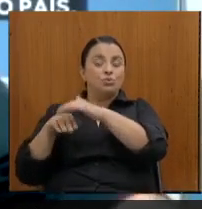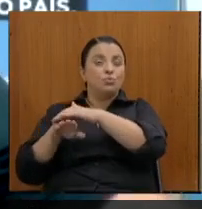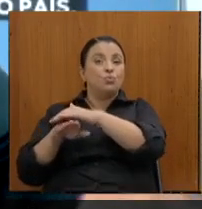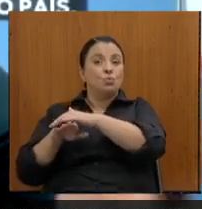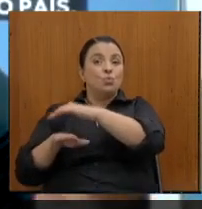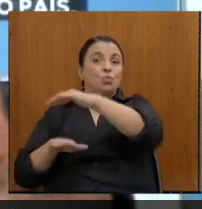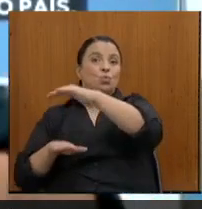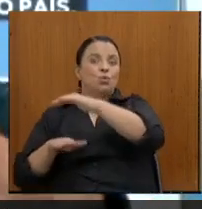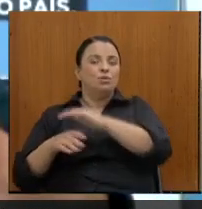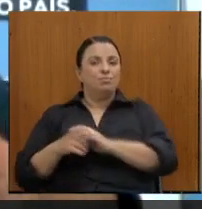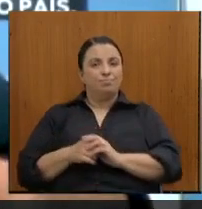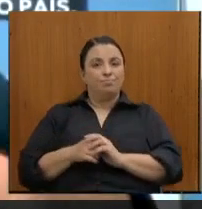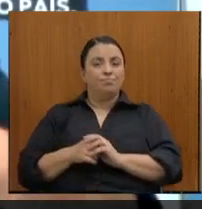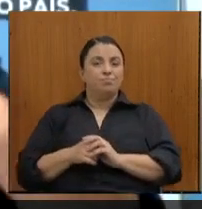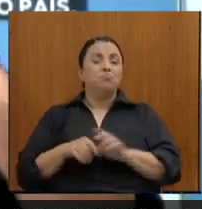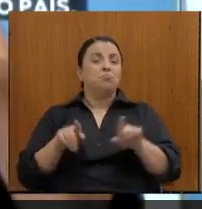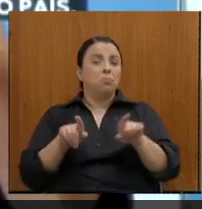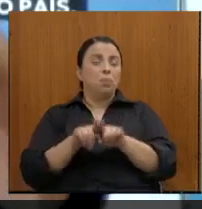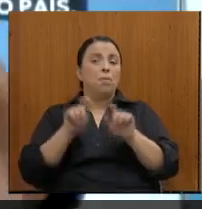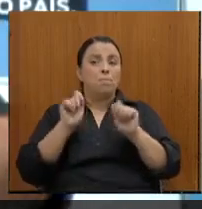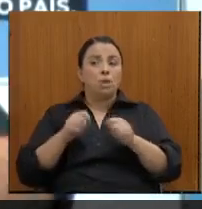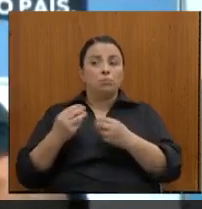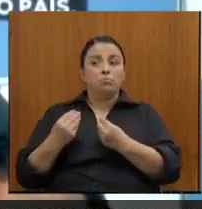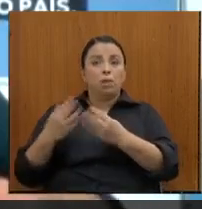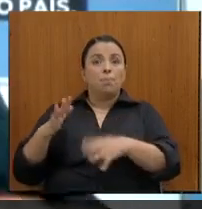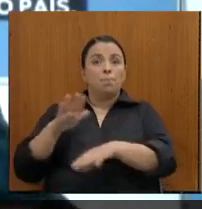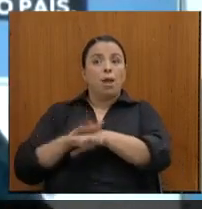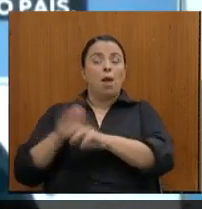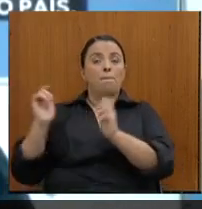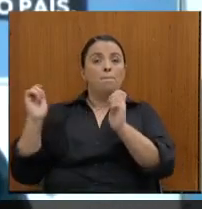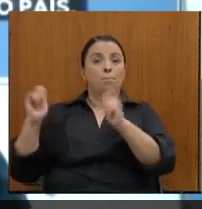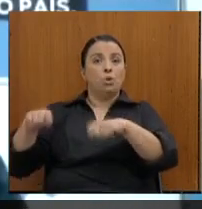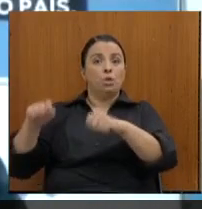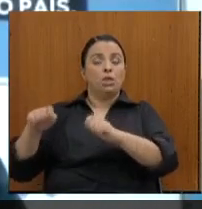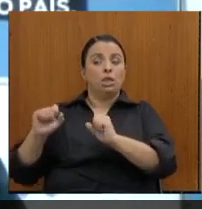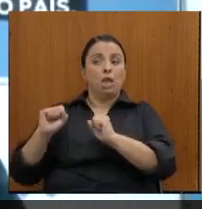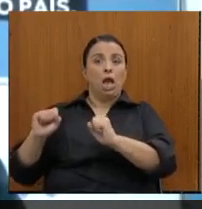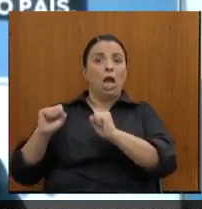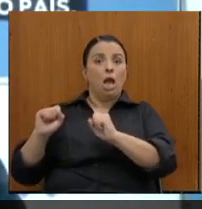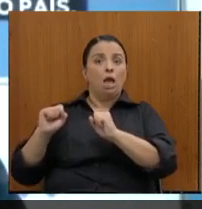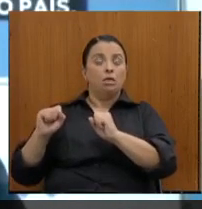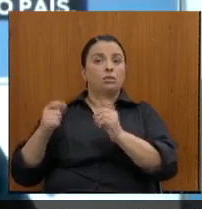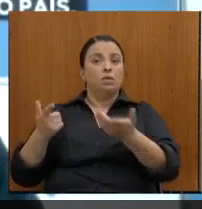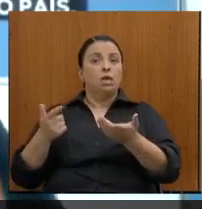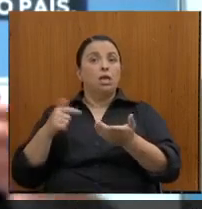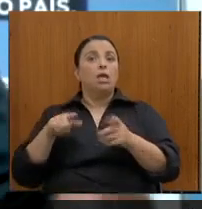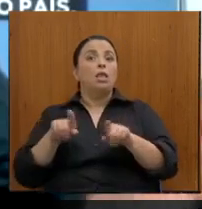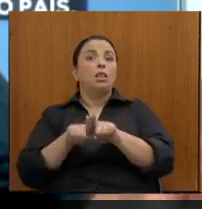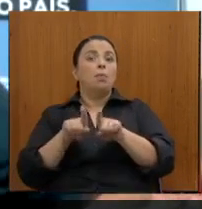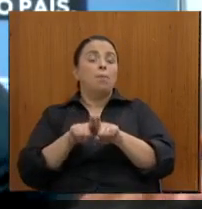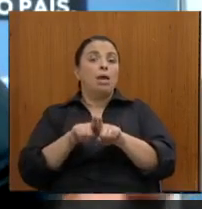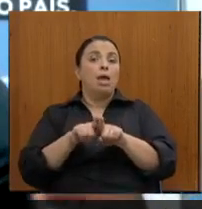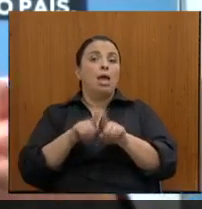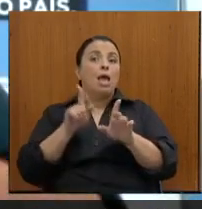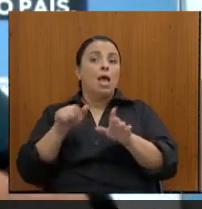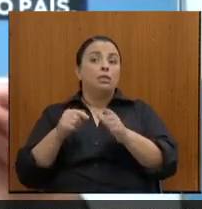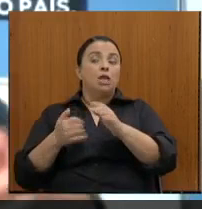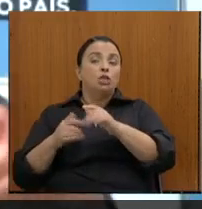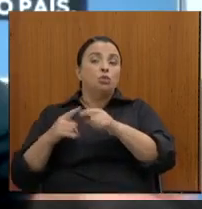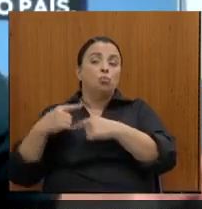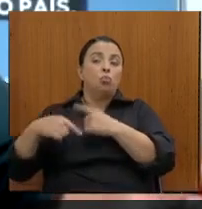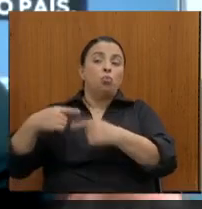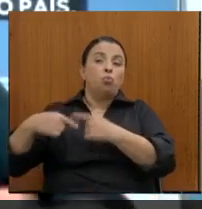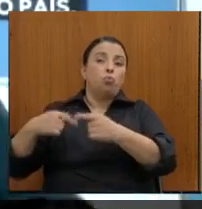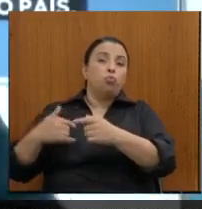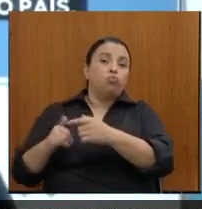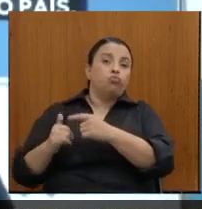alto você pode inclusive potencializar e aumentar a geração de energia em relação ao que por exemplo